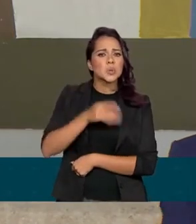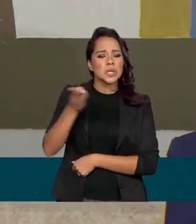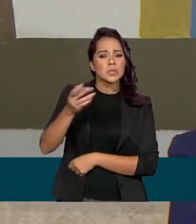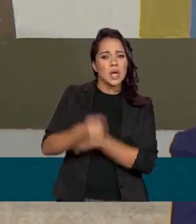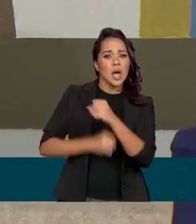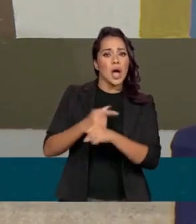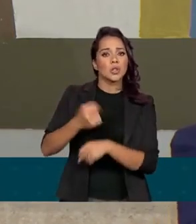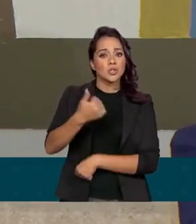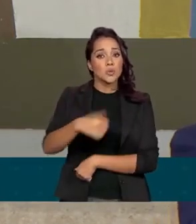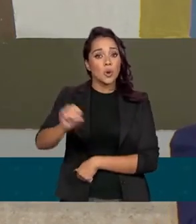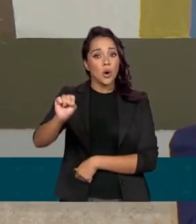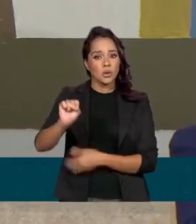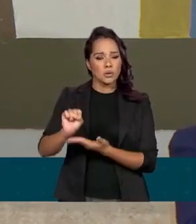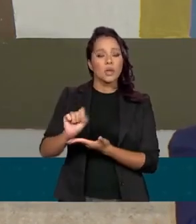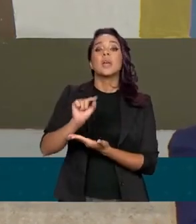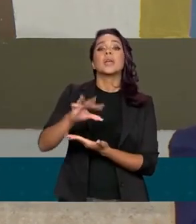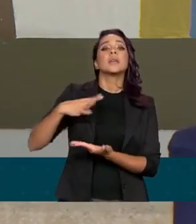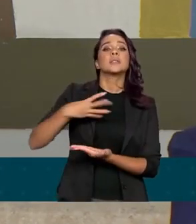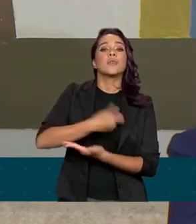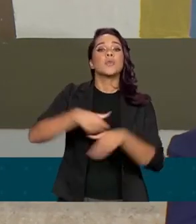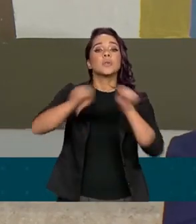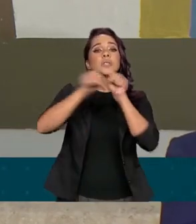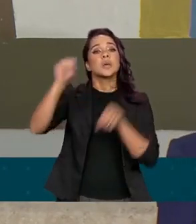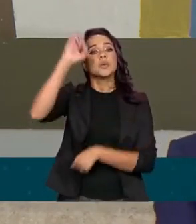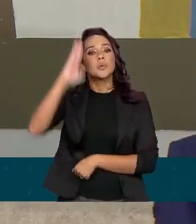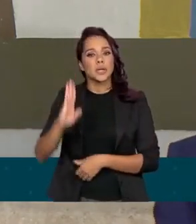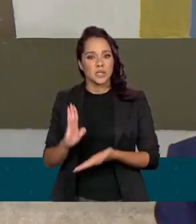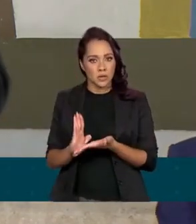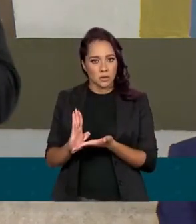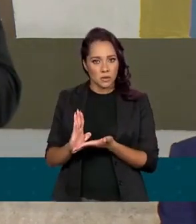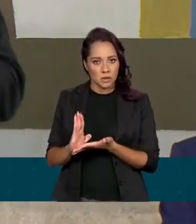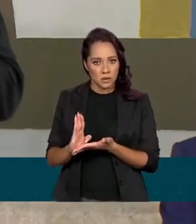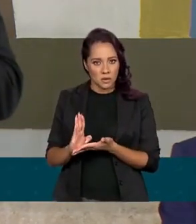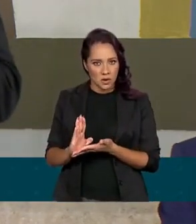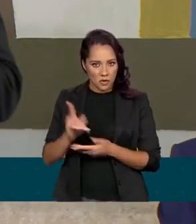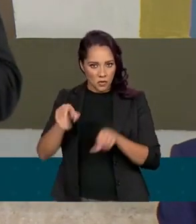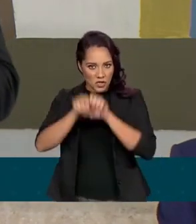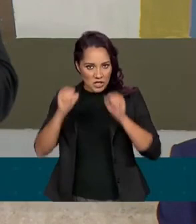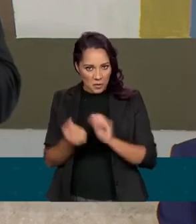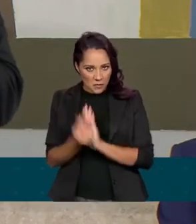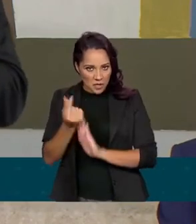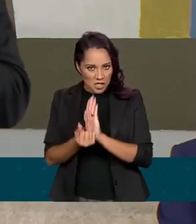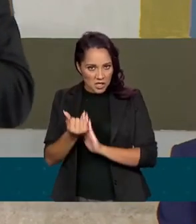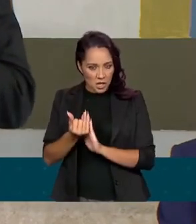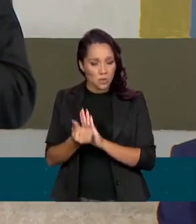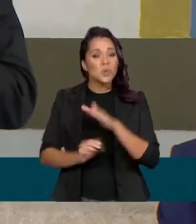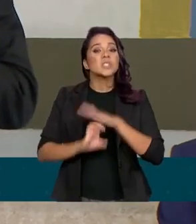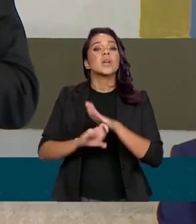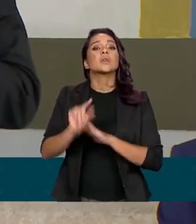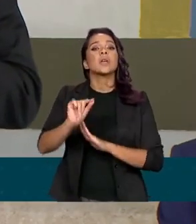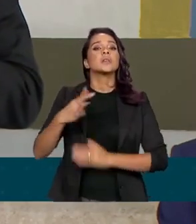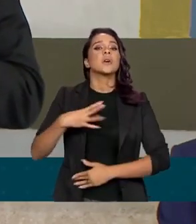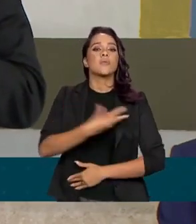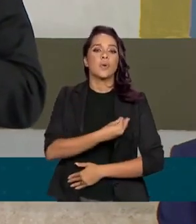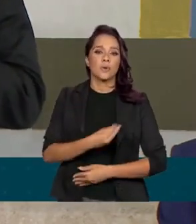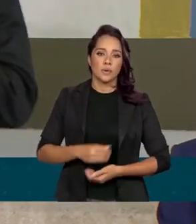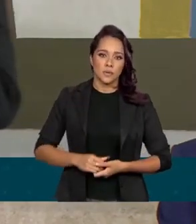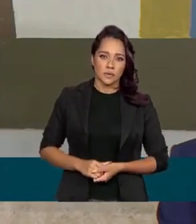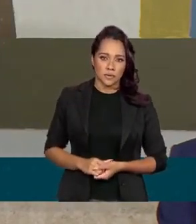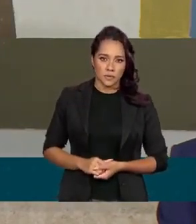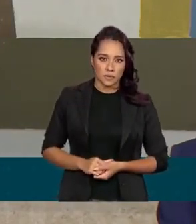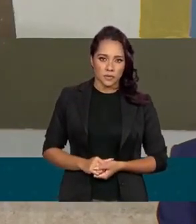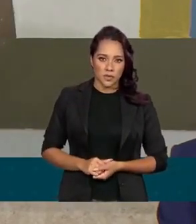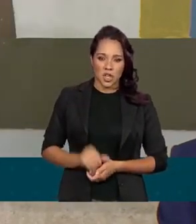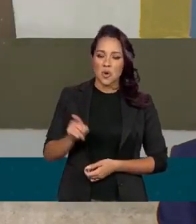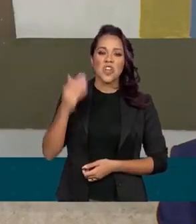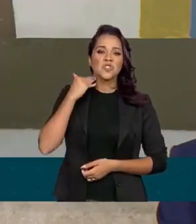Unidos em 2008. Quem salvou o sistema brasileiro, o sistema financeiro? O Estado. Quando